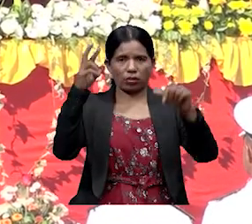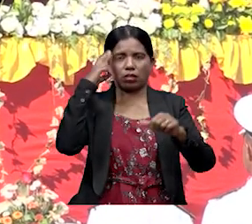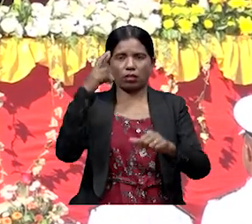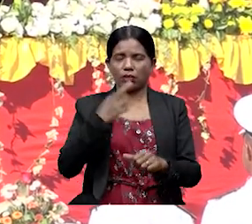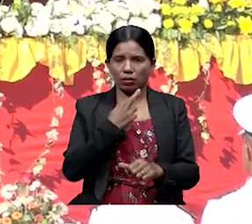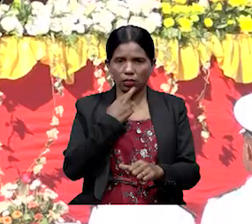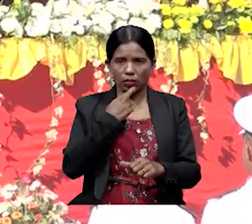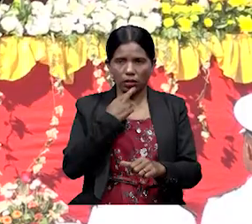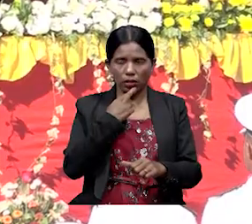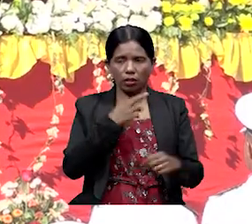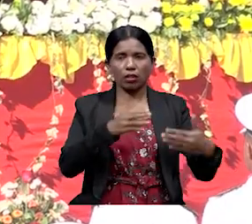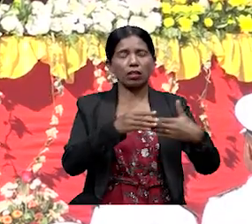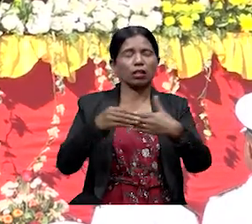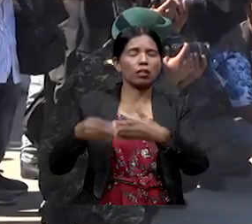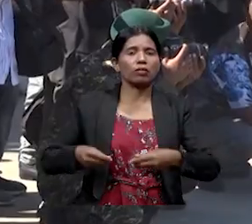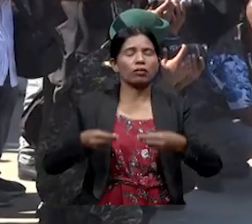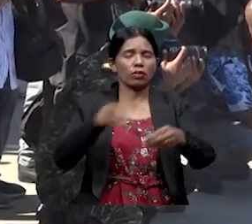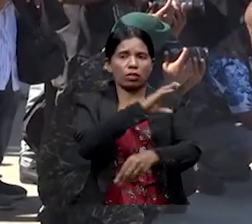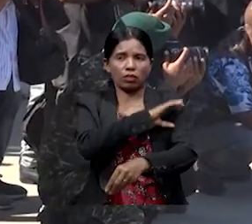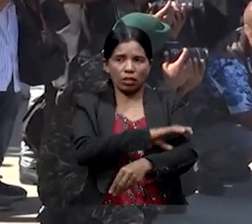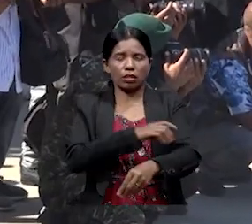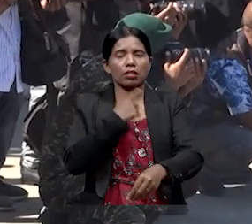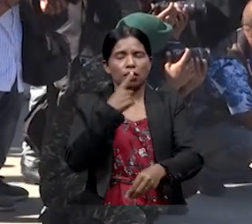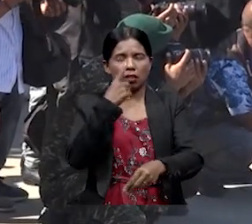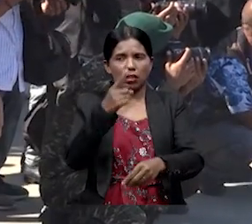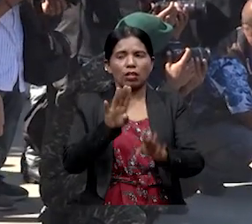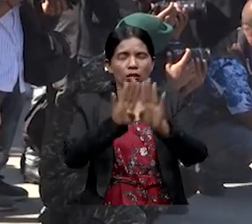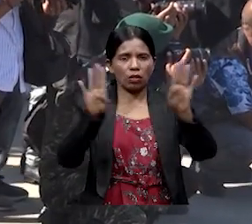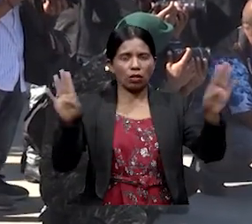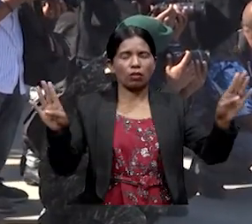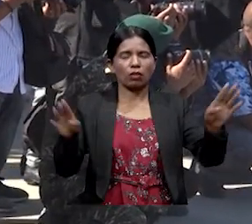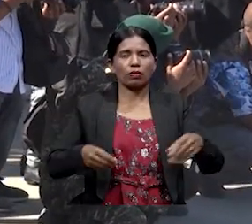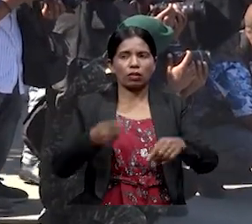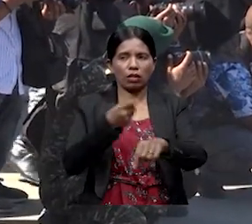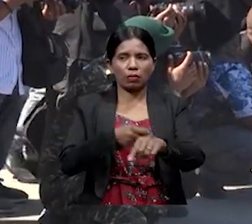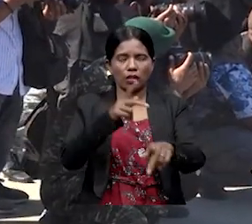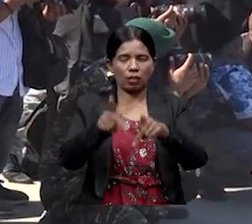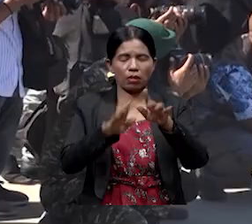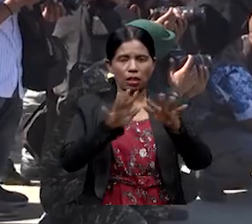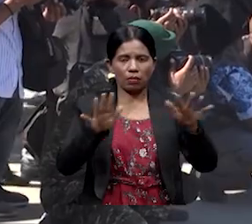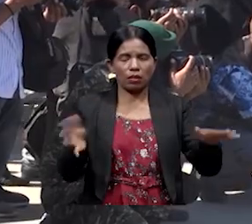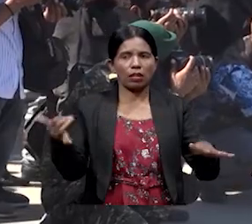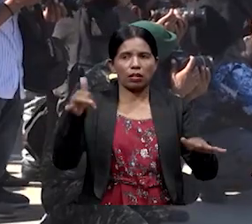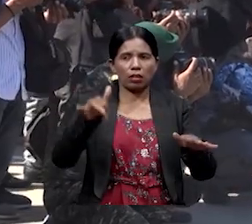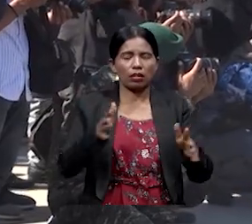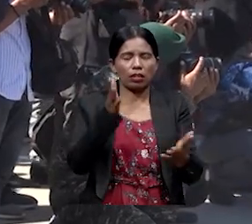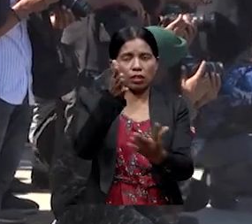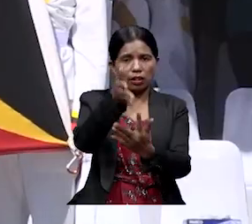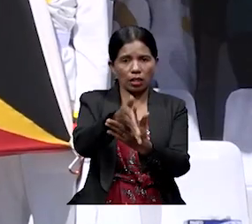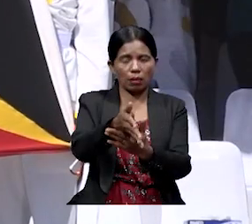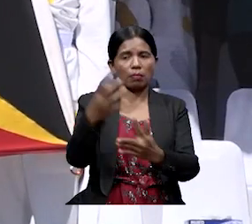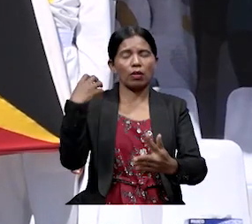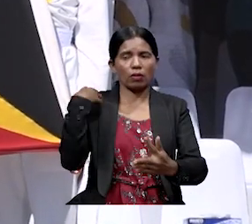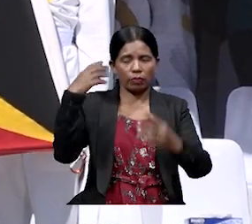Horta, autoriza a segurança Sira Loque Portão, no nefo tempo ba comunidade no Labaric Sira, Hakatama ba iha